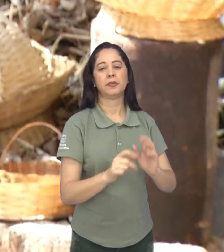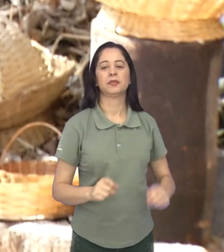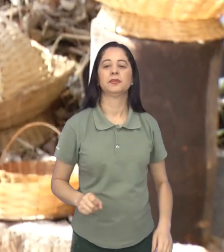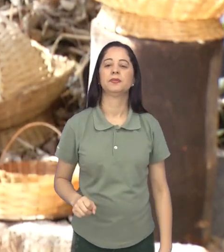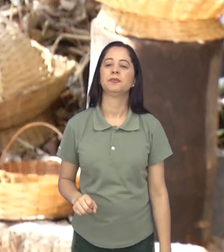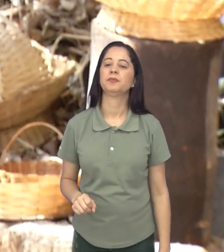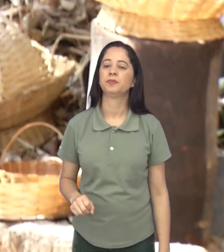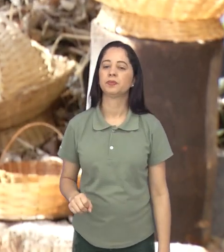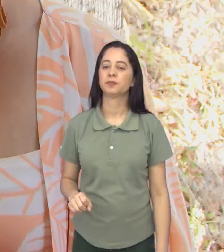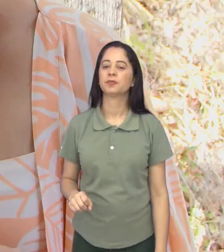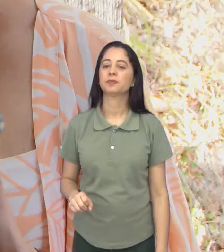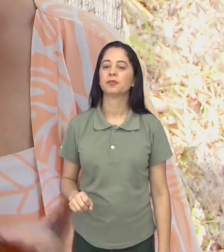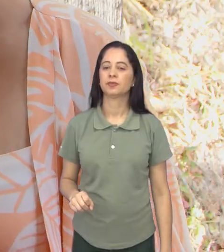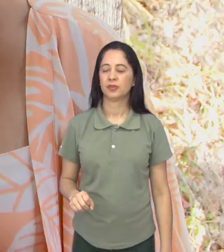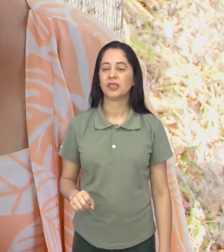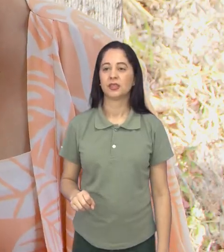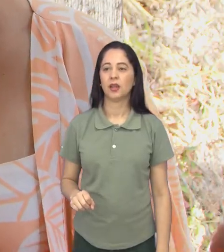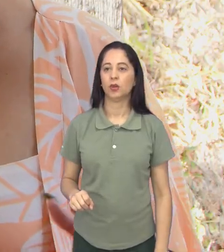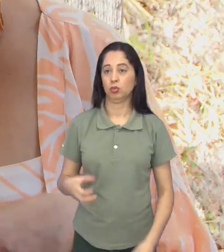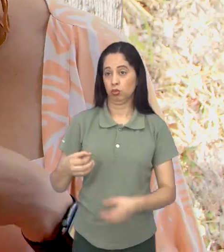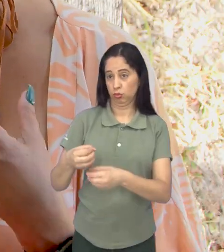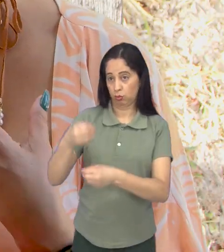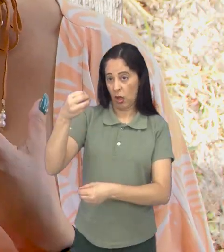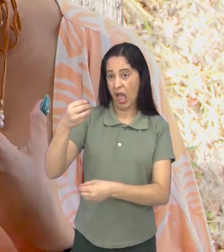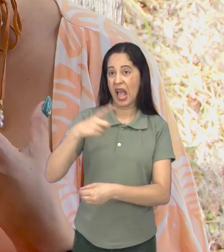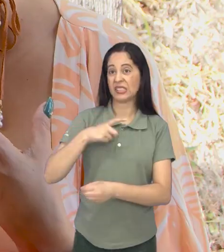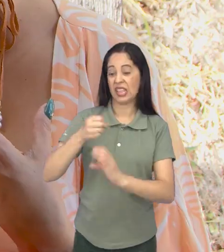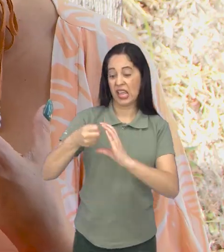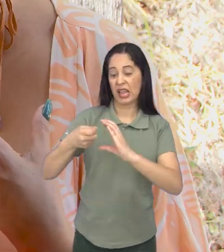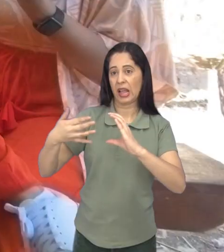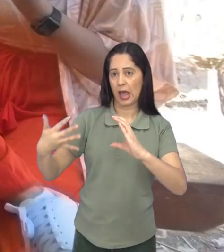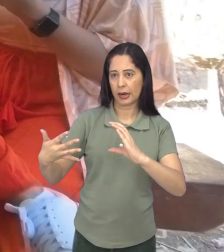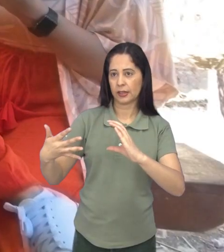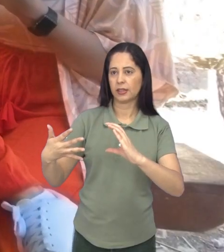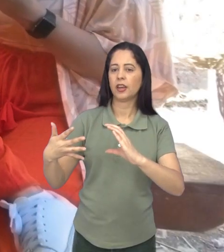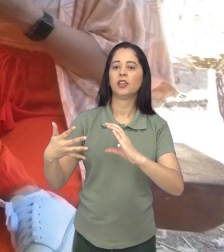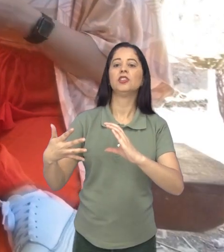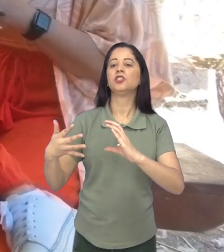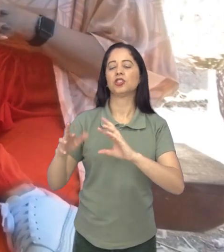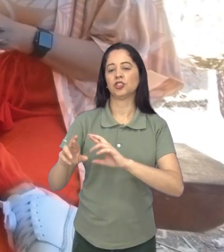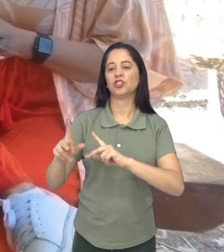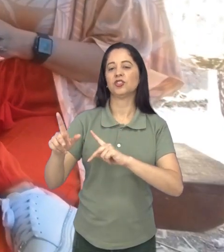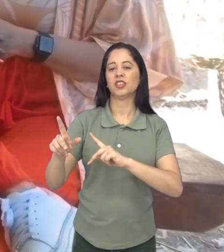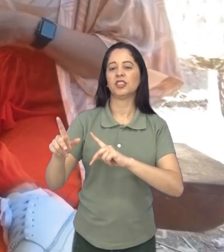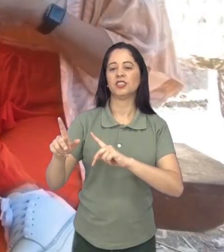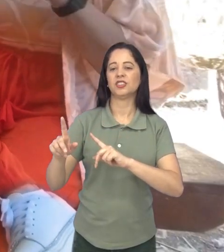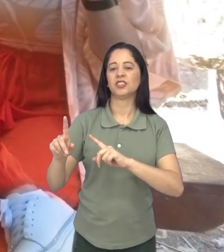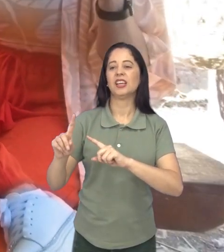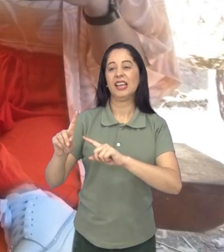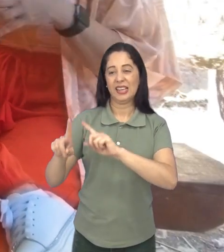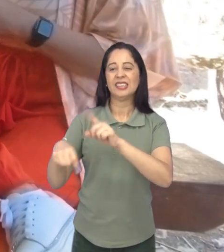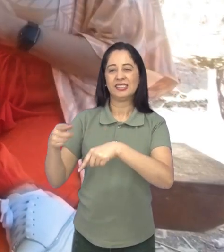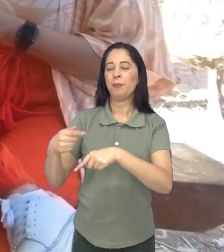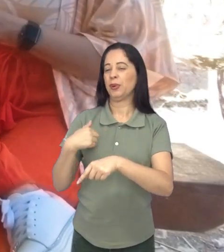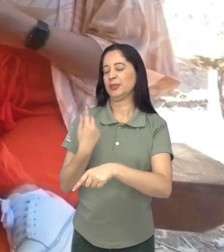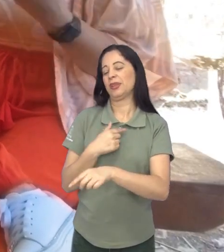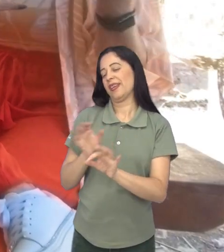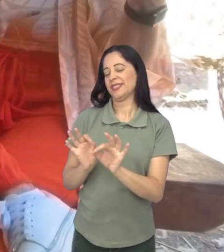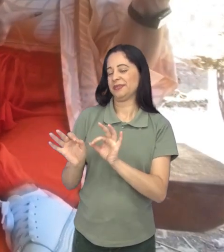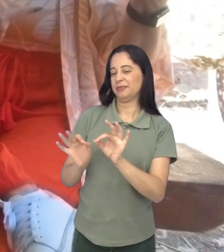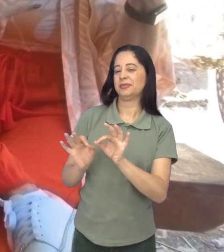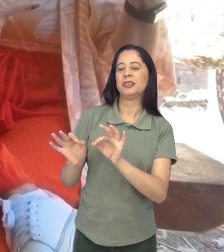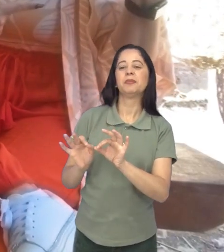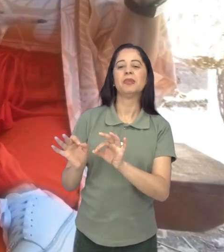maleável, né? O bambu, ele tem suas características também. A gente vai depois